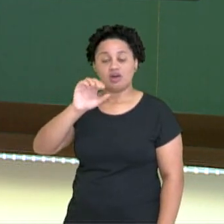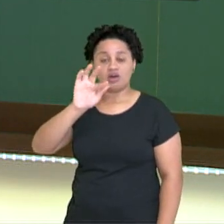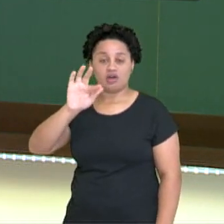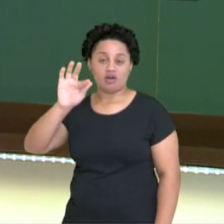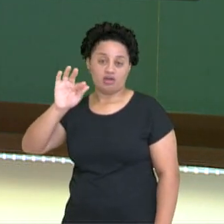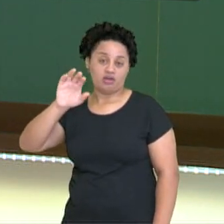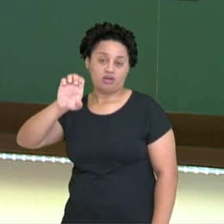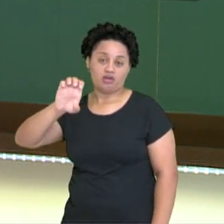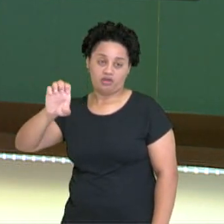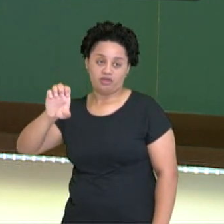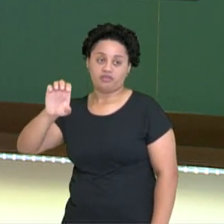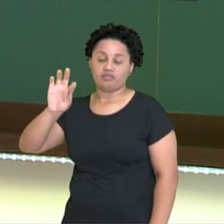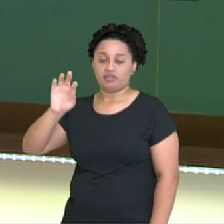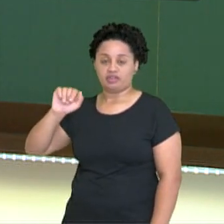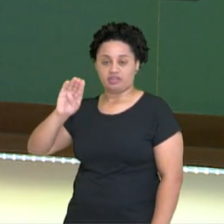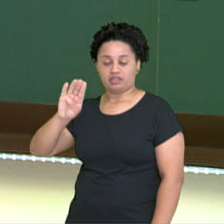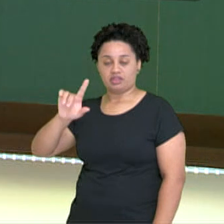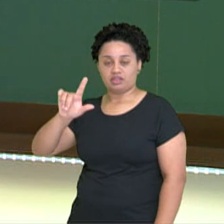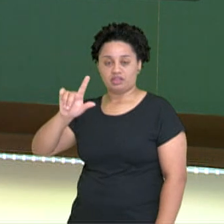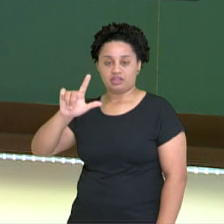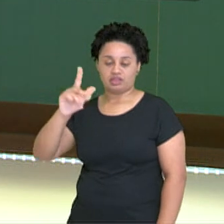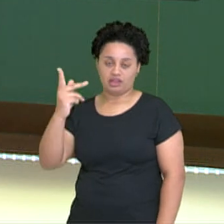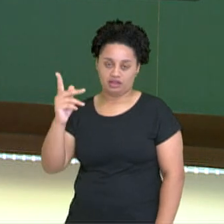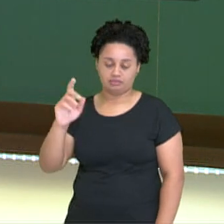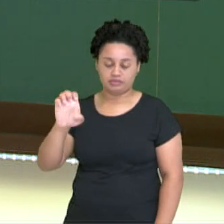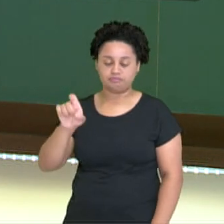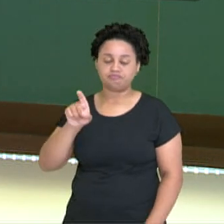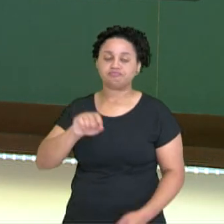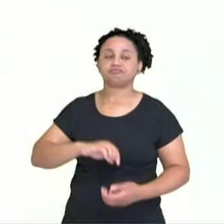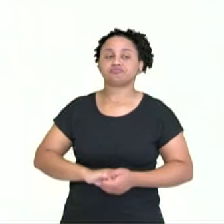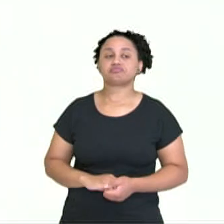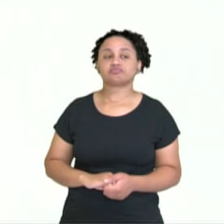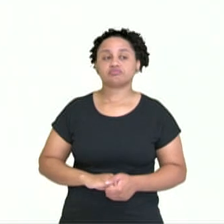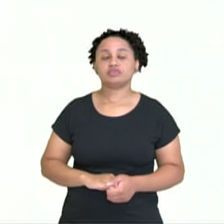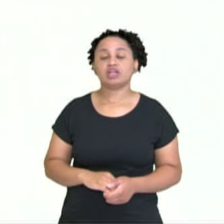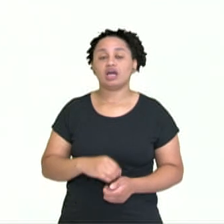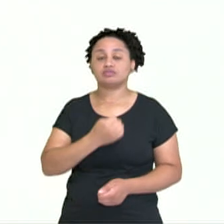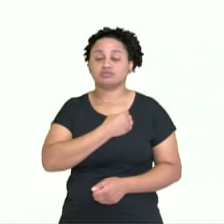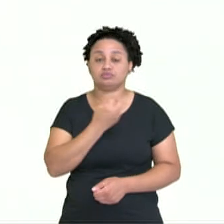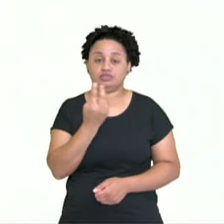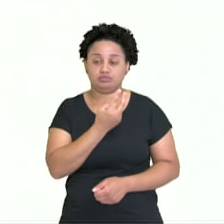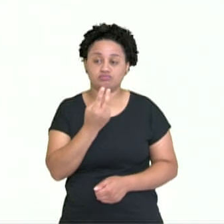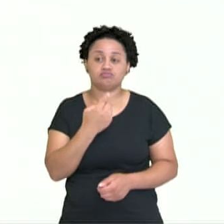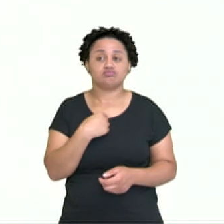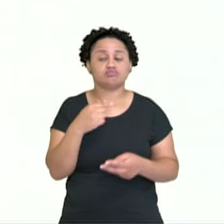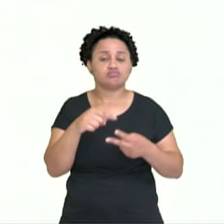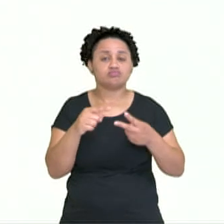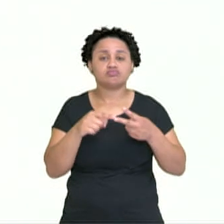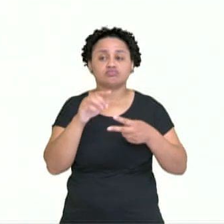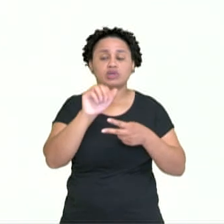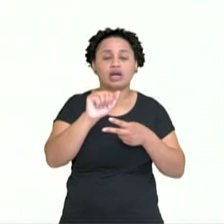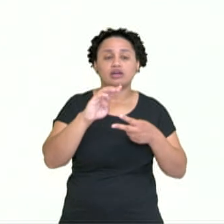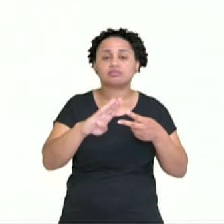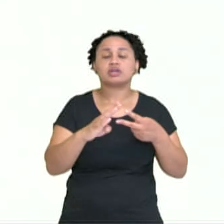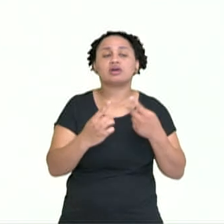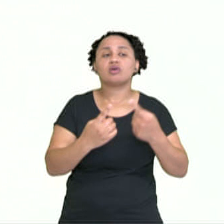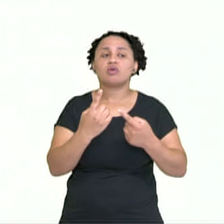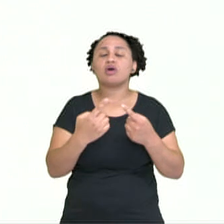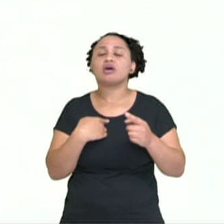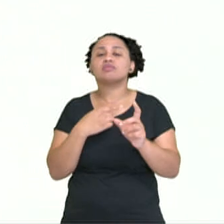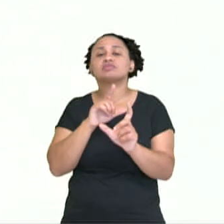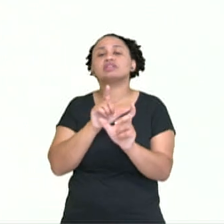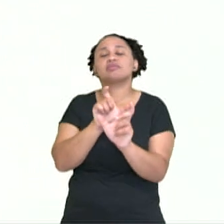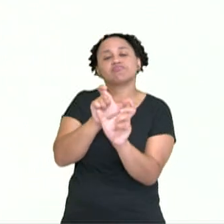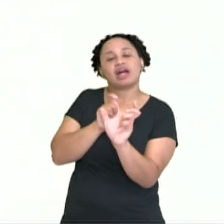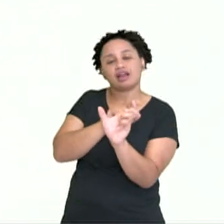centro. Na número 2, eu tinha pedido para que vocês marcassem qual das duas alternativas seria sinônimo da expressão